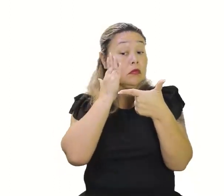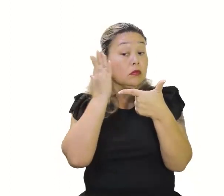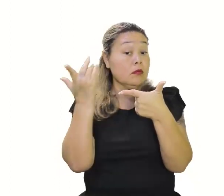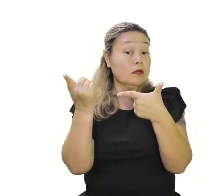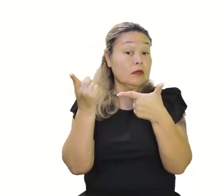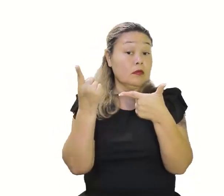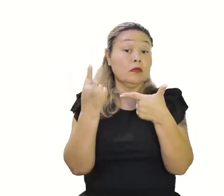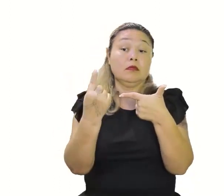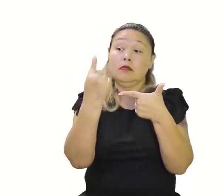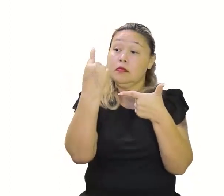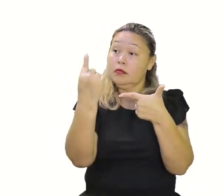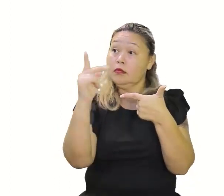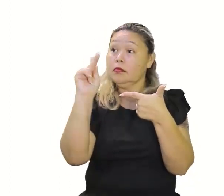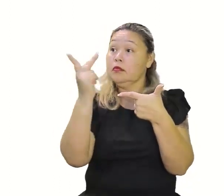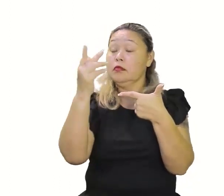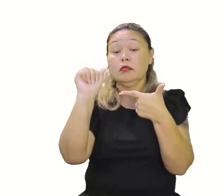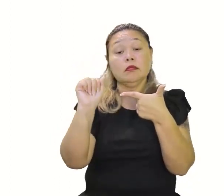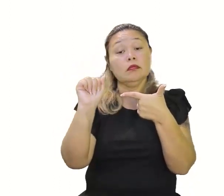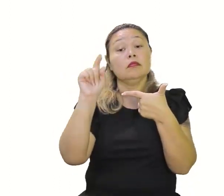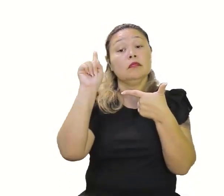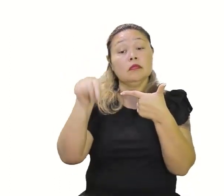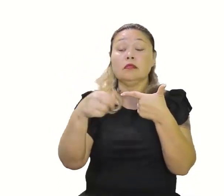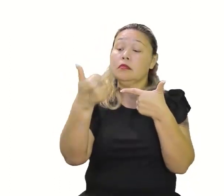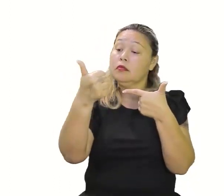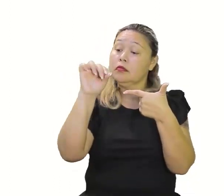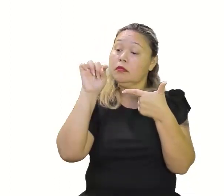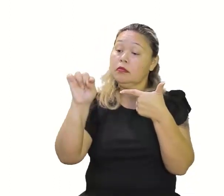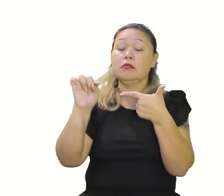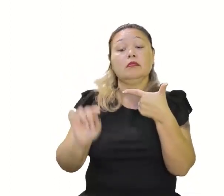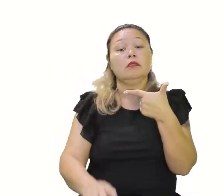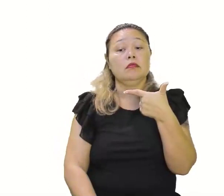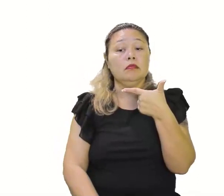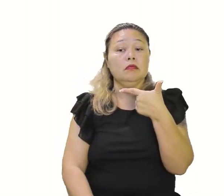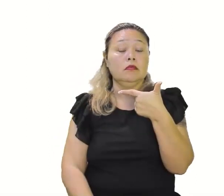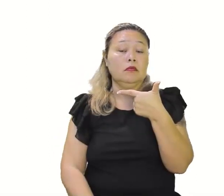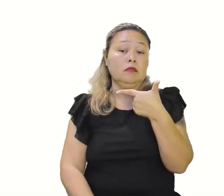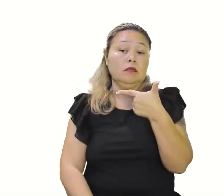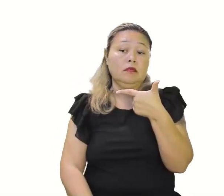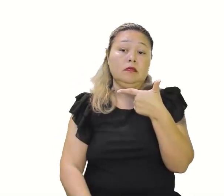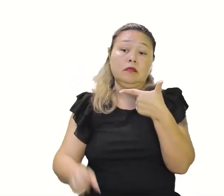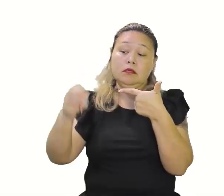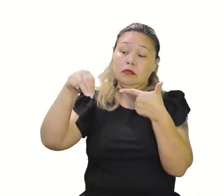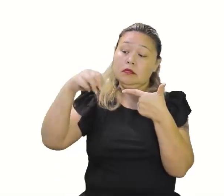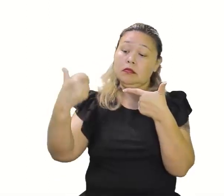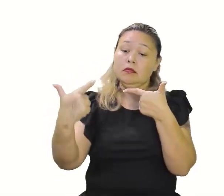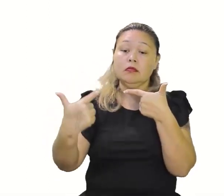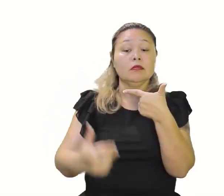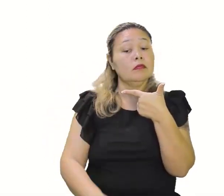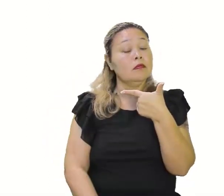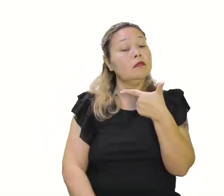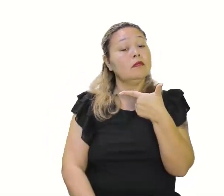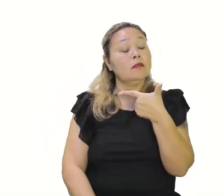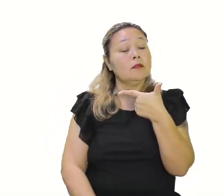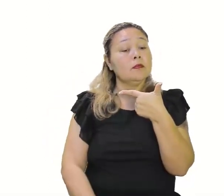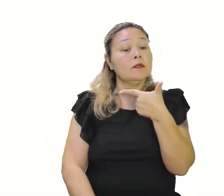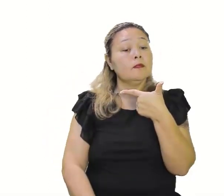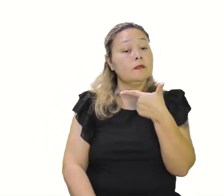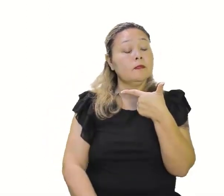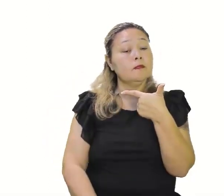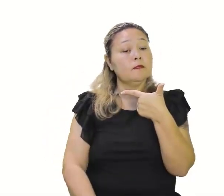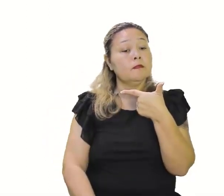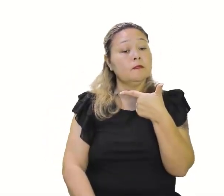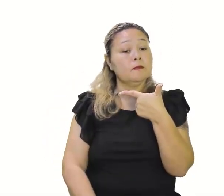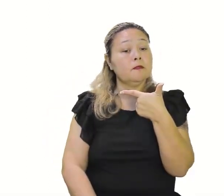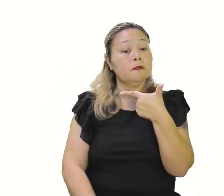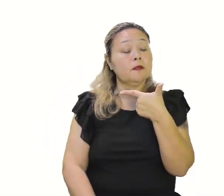que 1 HA equivale a 10.000 metros quadrados. Aí a gente vai sempre assim,